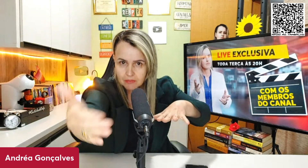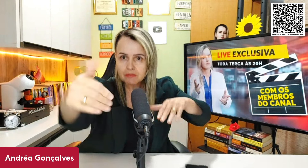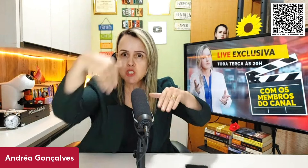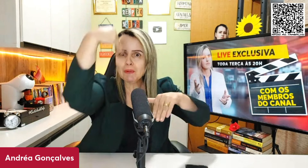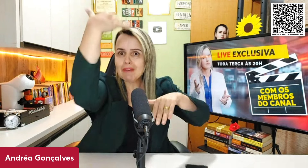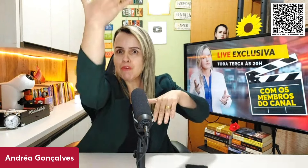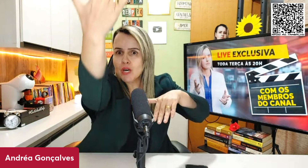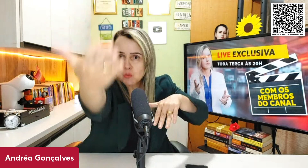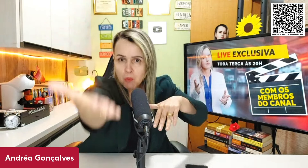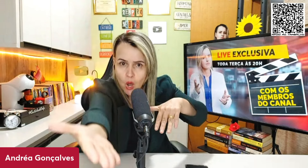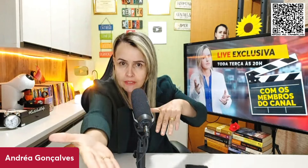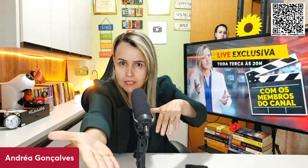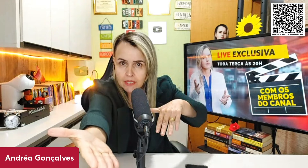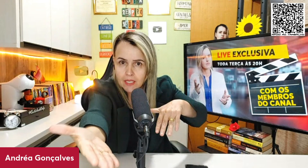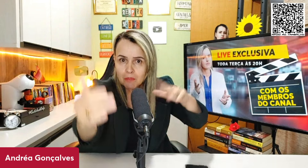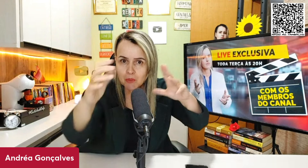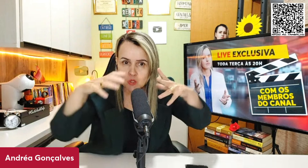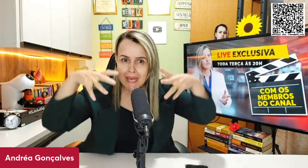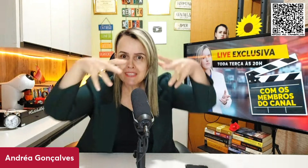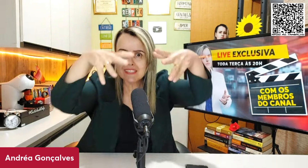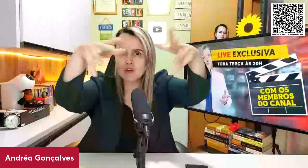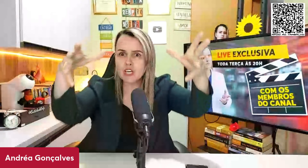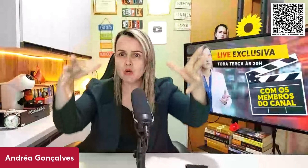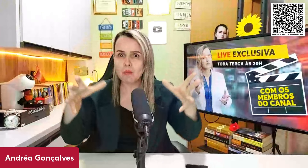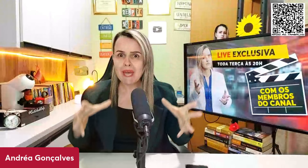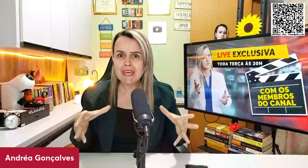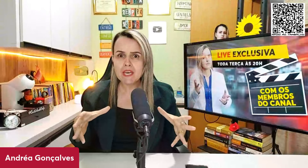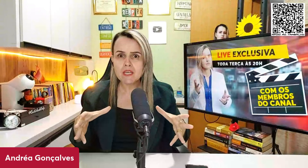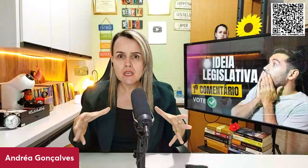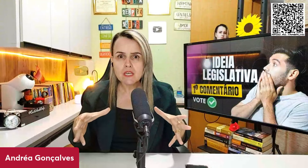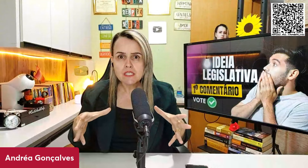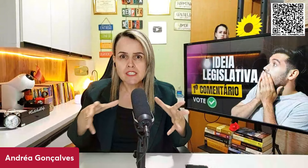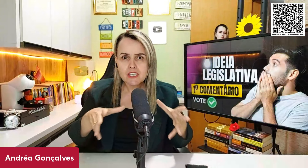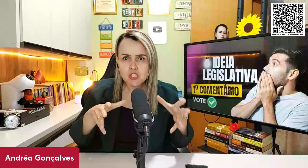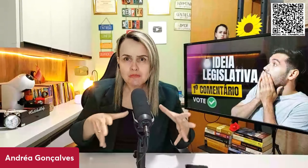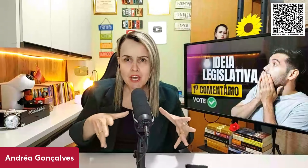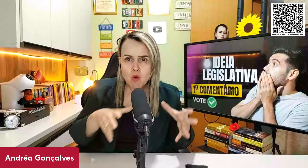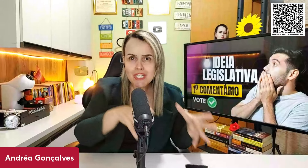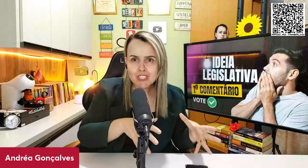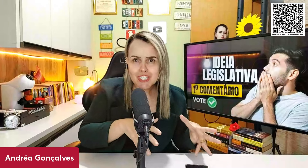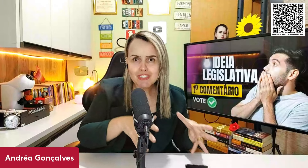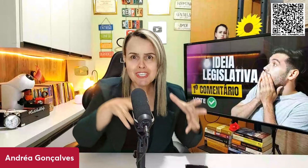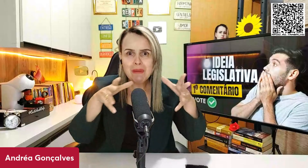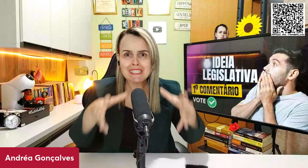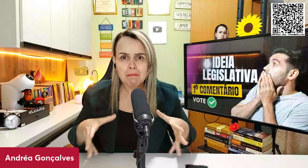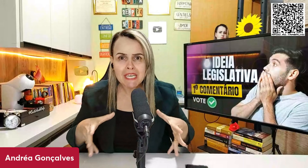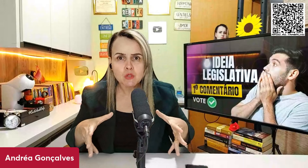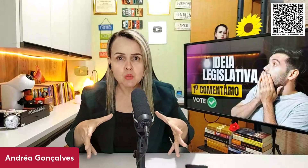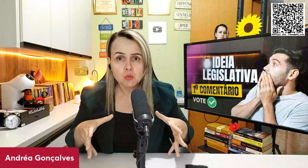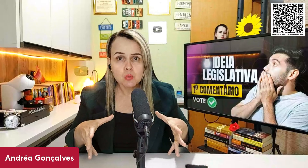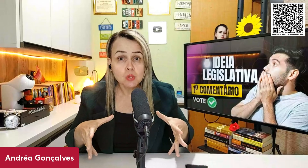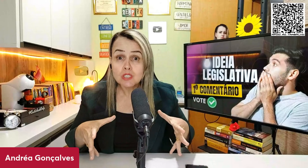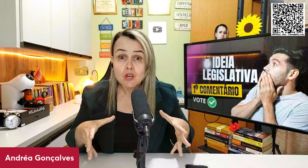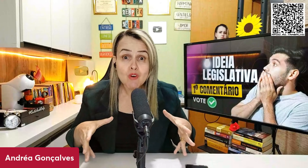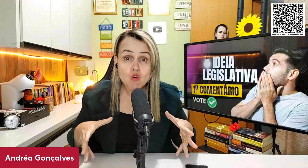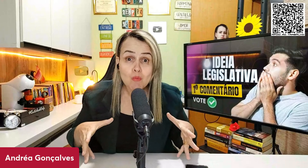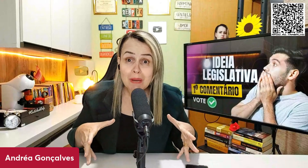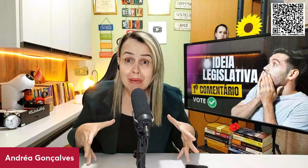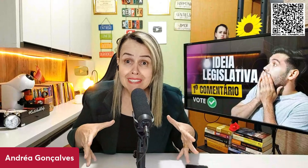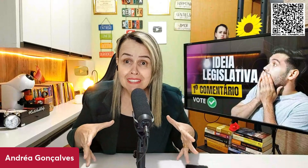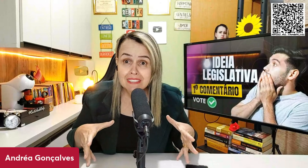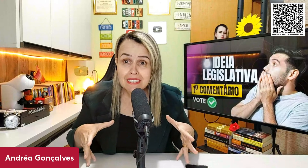vende para fora exporta pros países da União Europeia se tiver origem desmatamento não